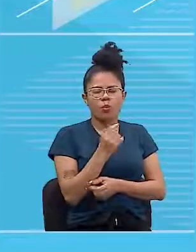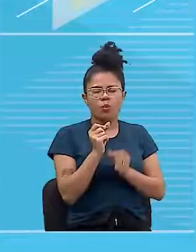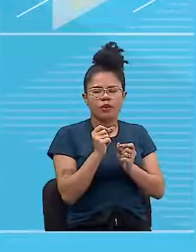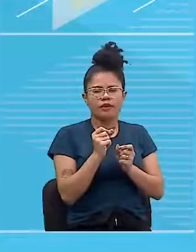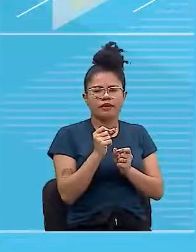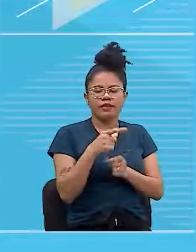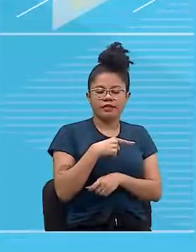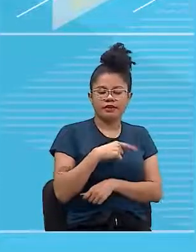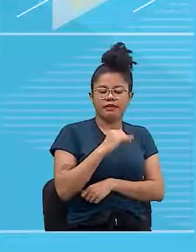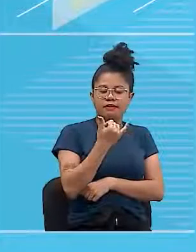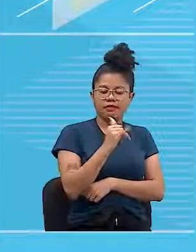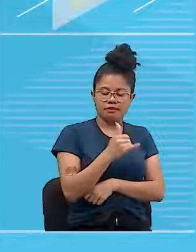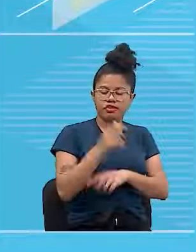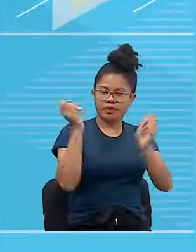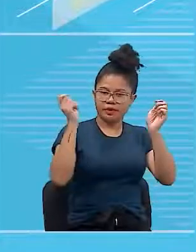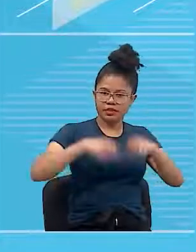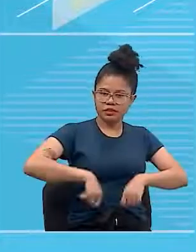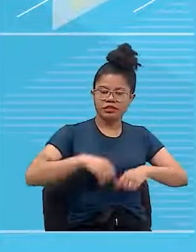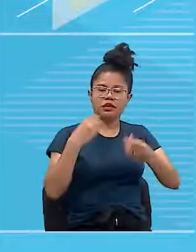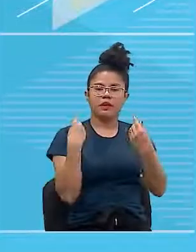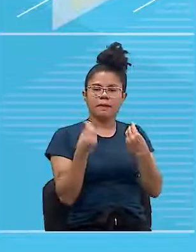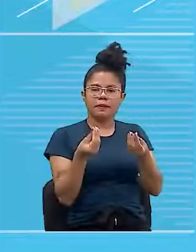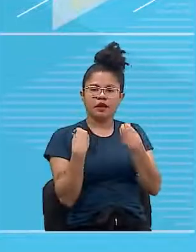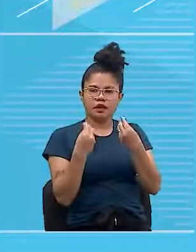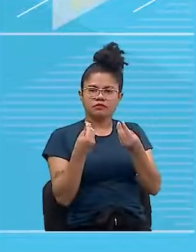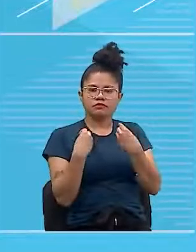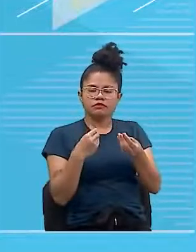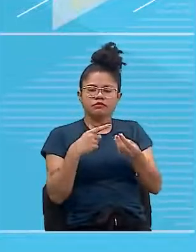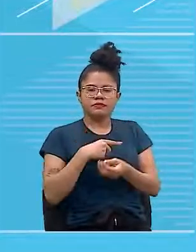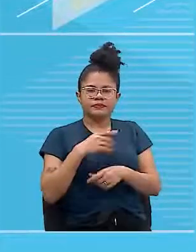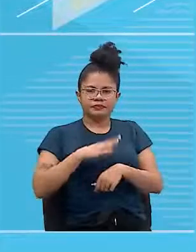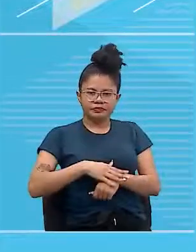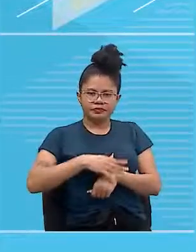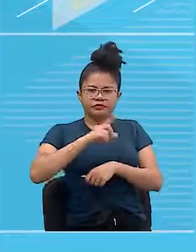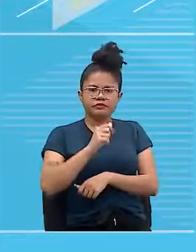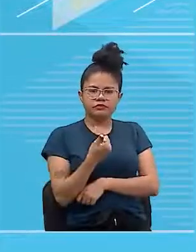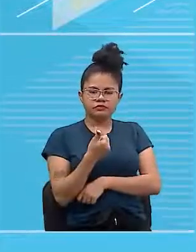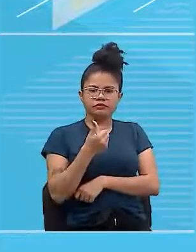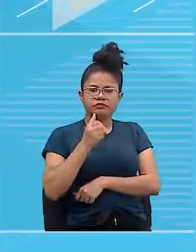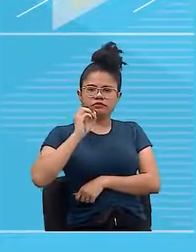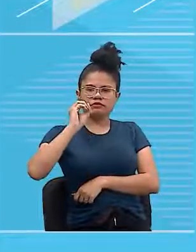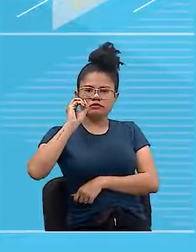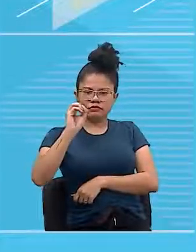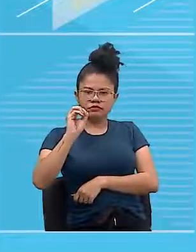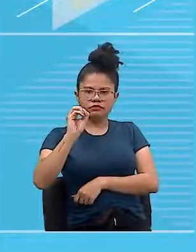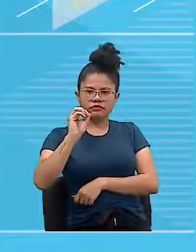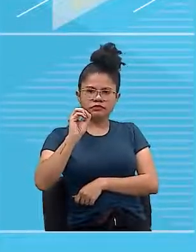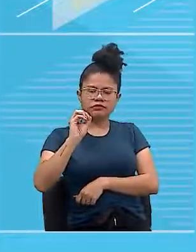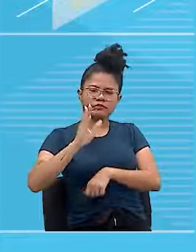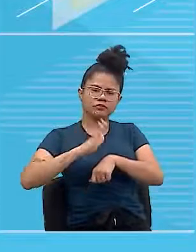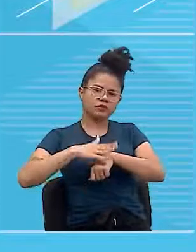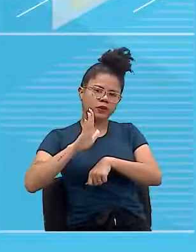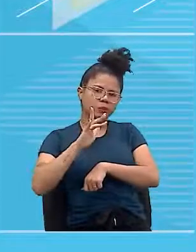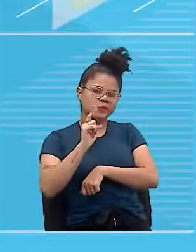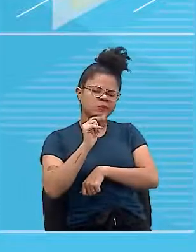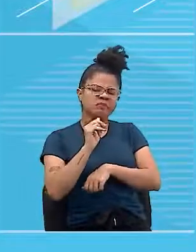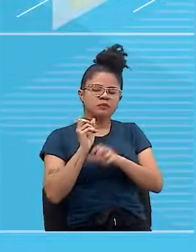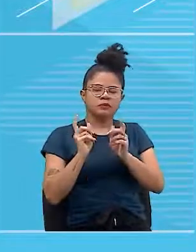necessária para elevar em um grau celsius um grama de água